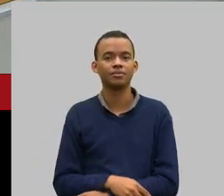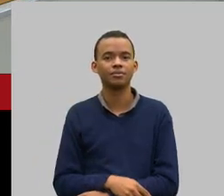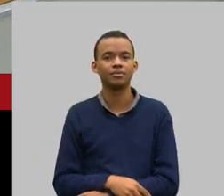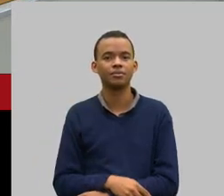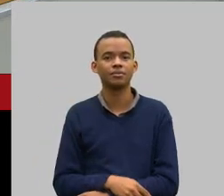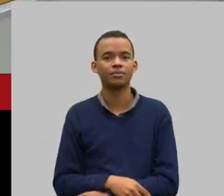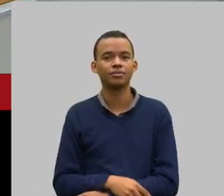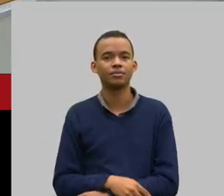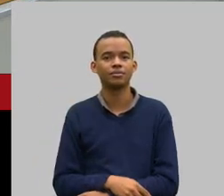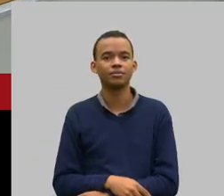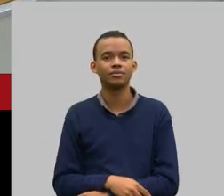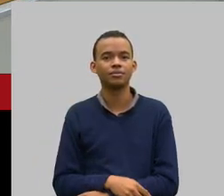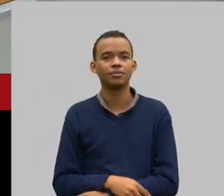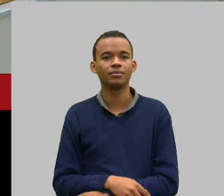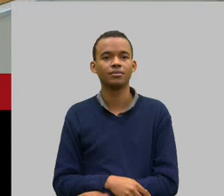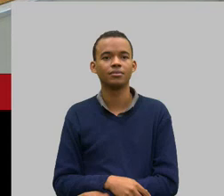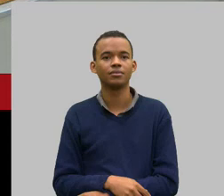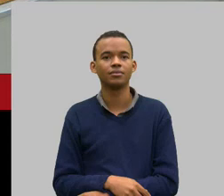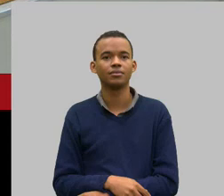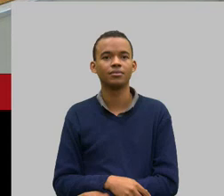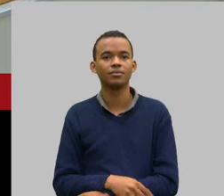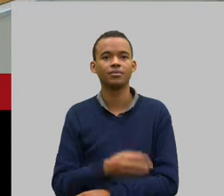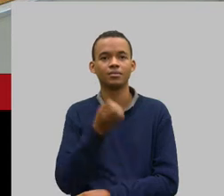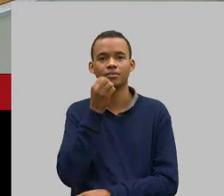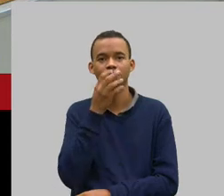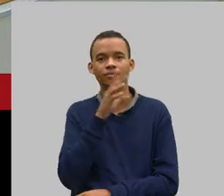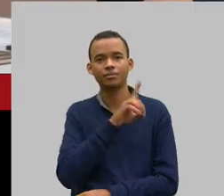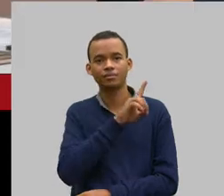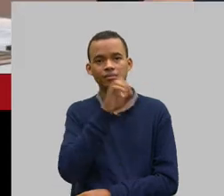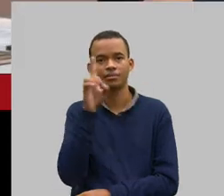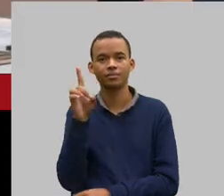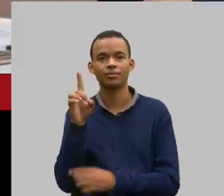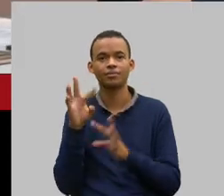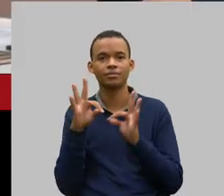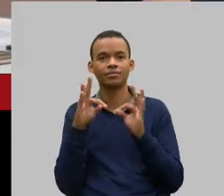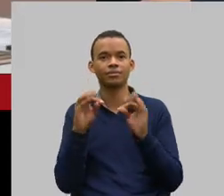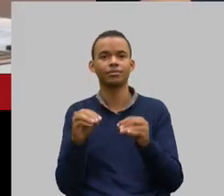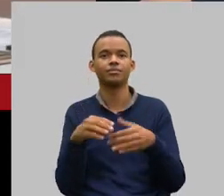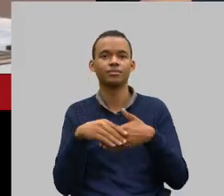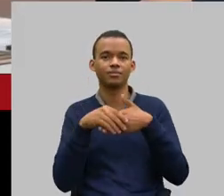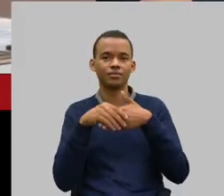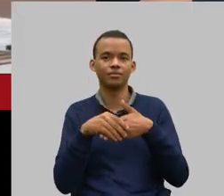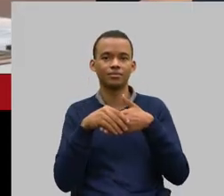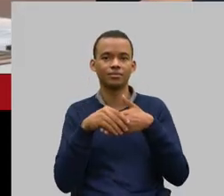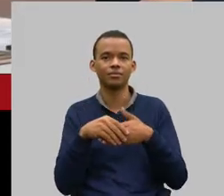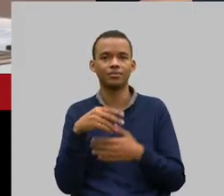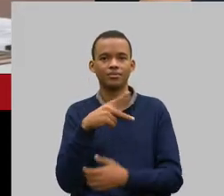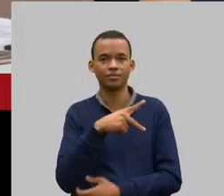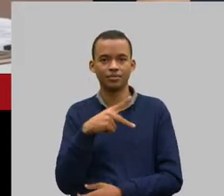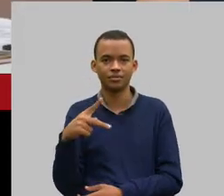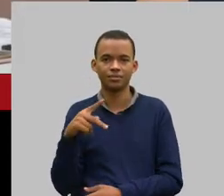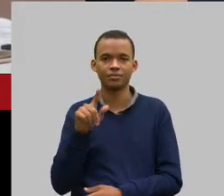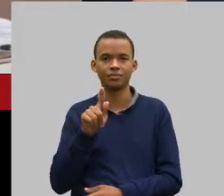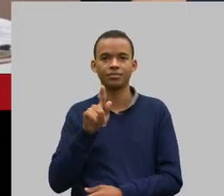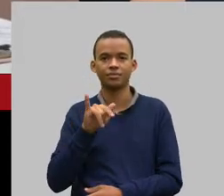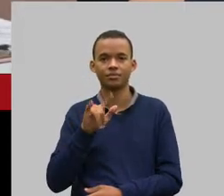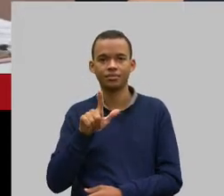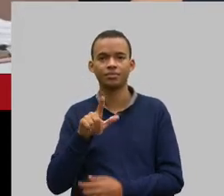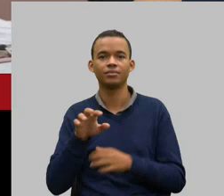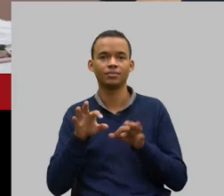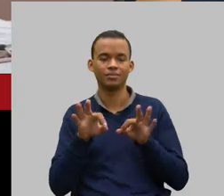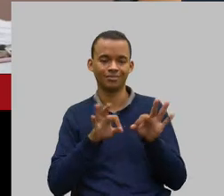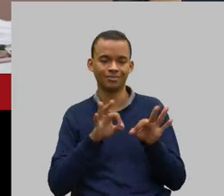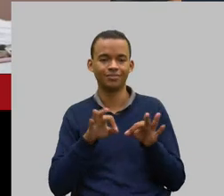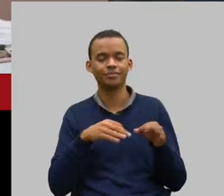viu Um bom dia a todos a todas cumprimentar aqui o nosso Presidente Gil que vem conduzindo essa comissão com tanta